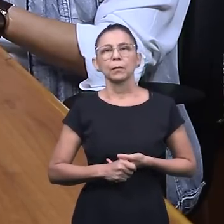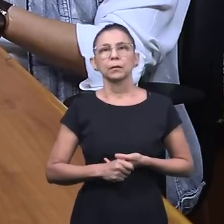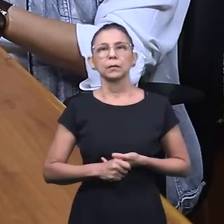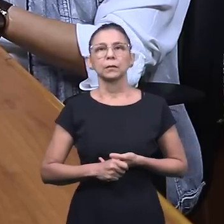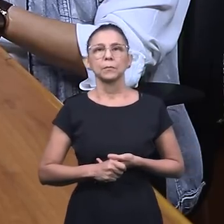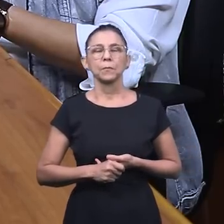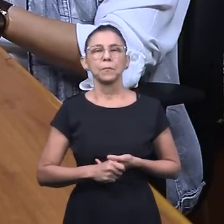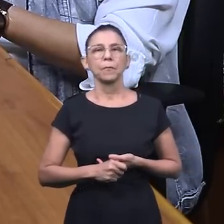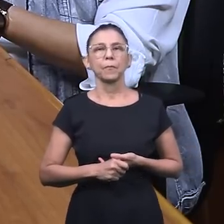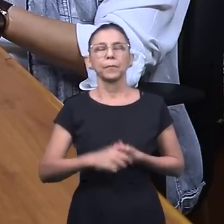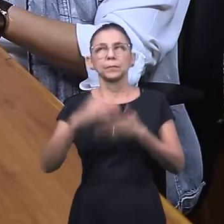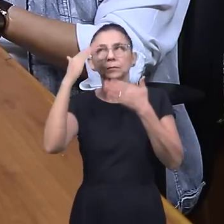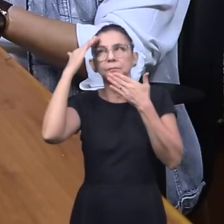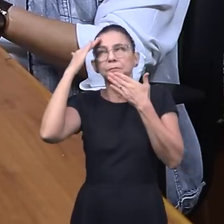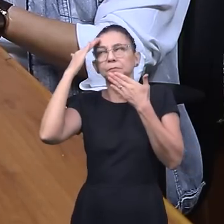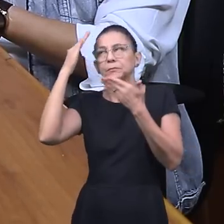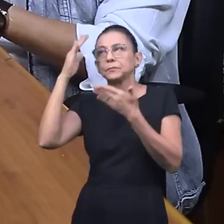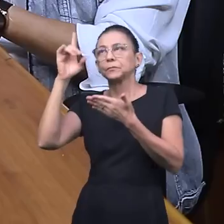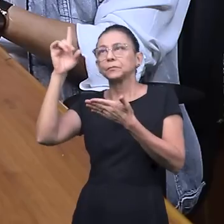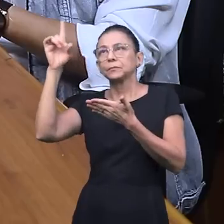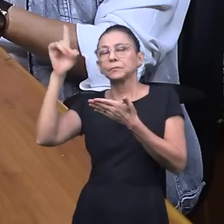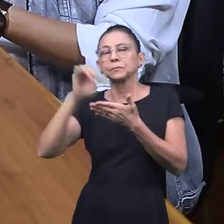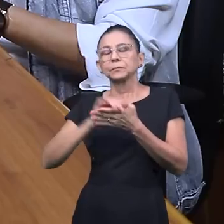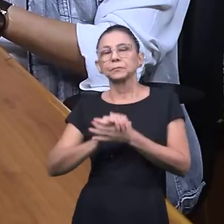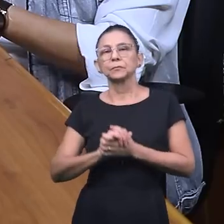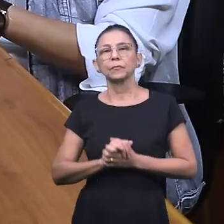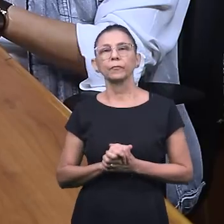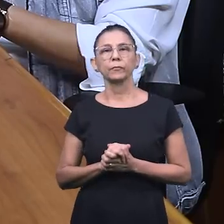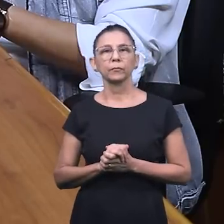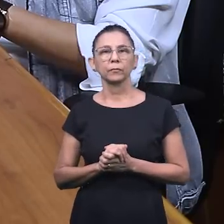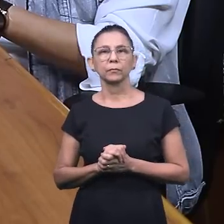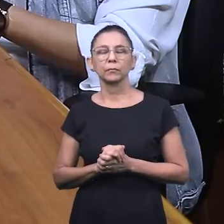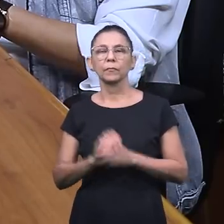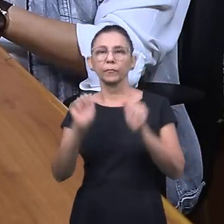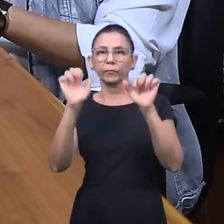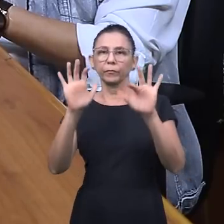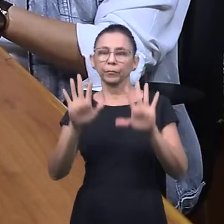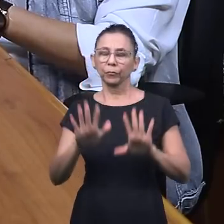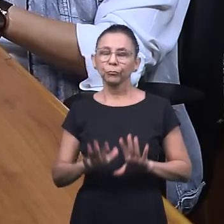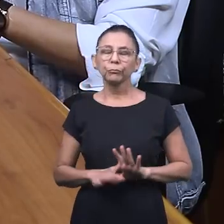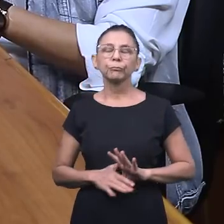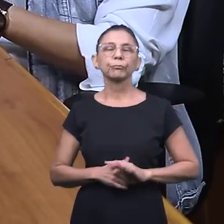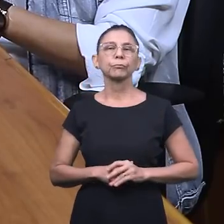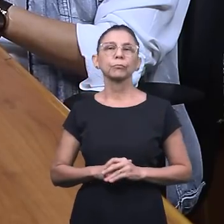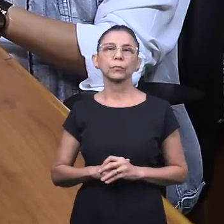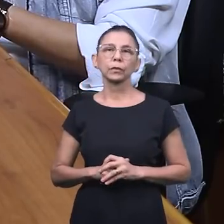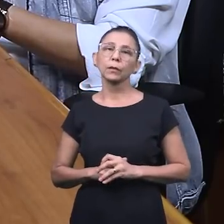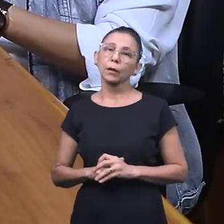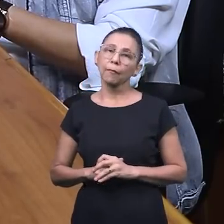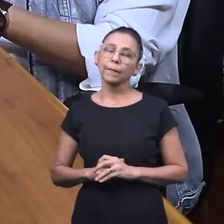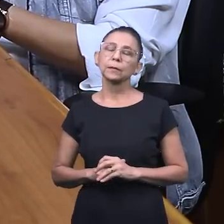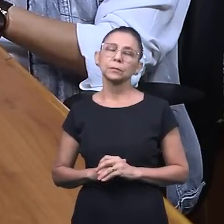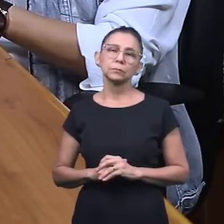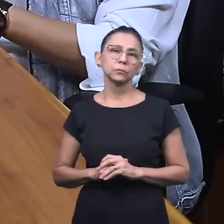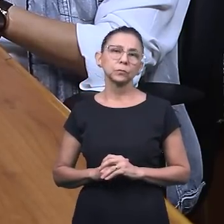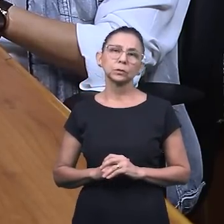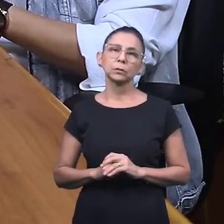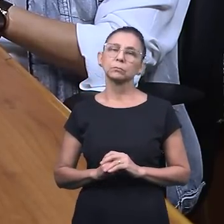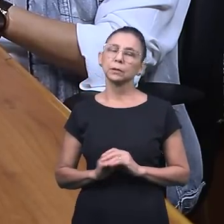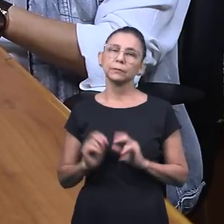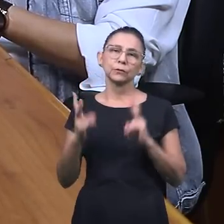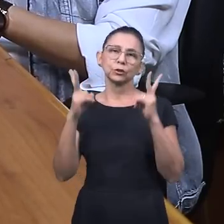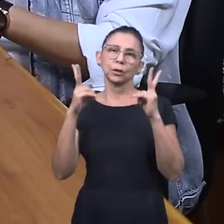assim. Mas, graças a Deus, só agiu ali de todas as formas para que fosse uma cirurgia com